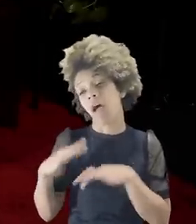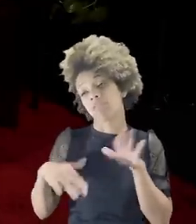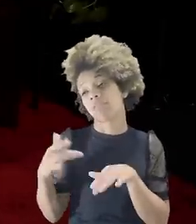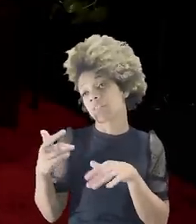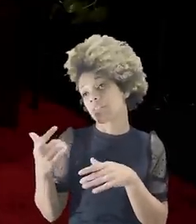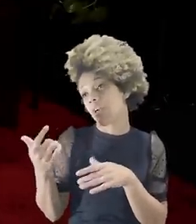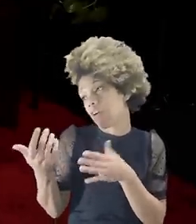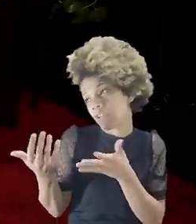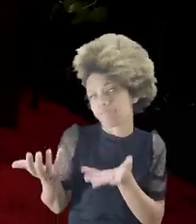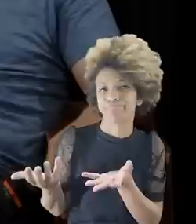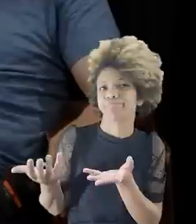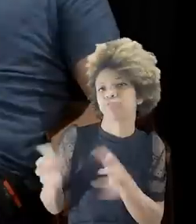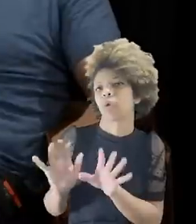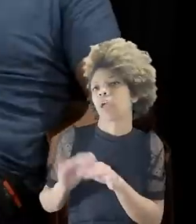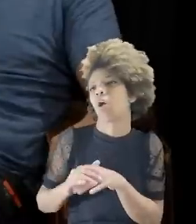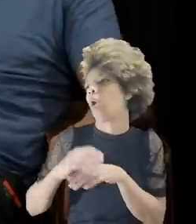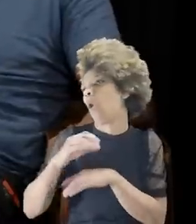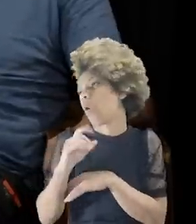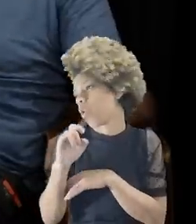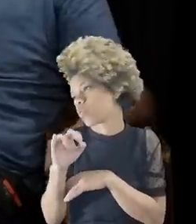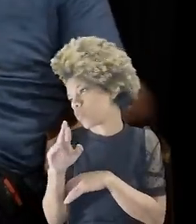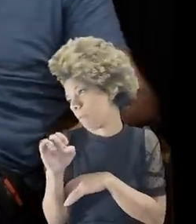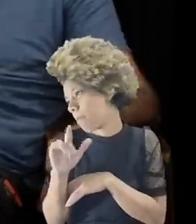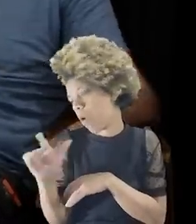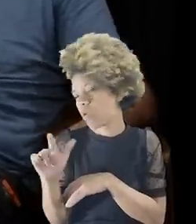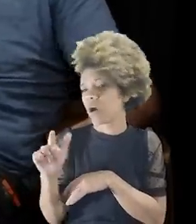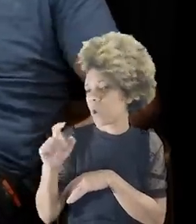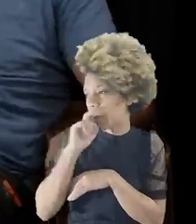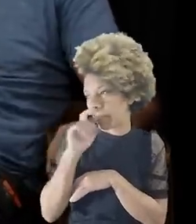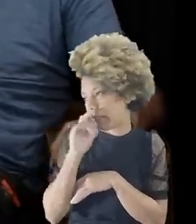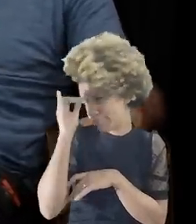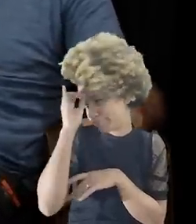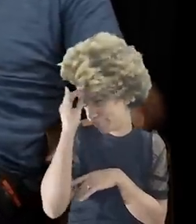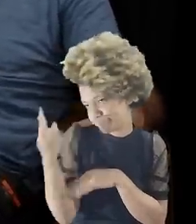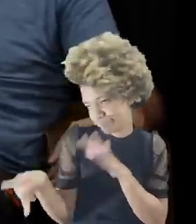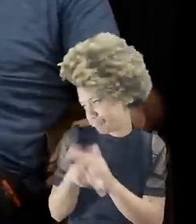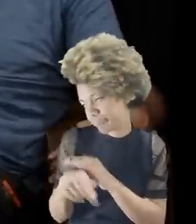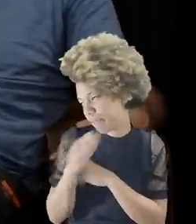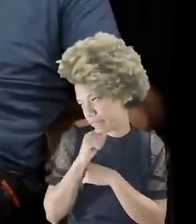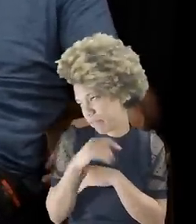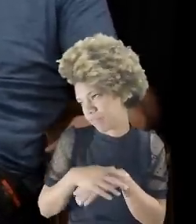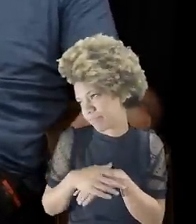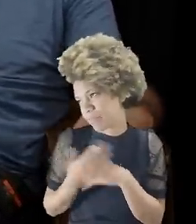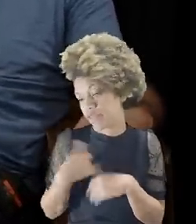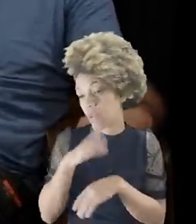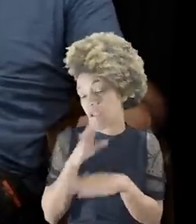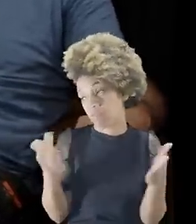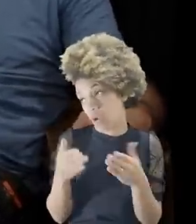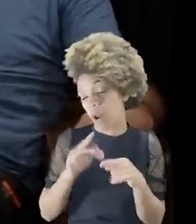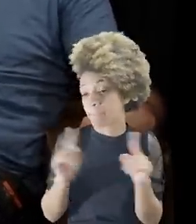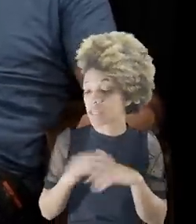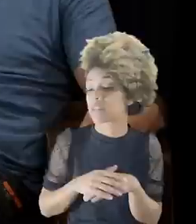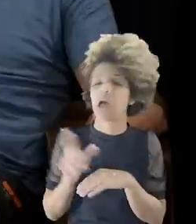que não quer ir às vezes lá o lonzo Ball que o pai dele é um tremendo um babaca é ainda né porque mas ele ficou